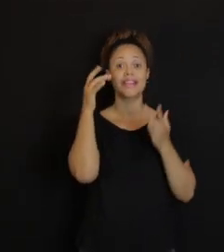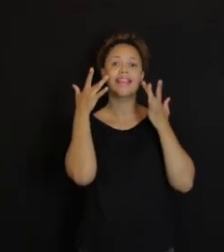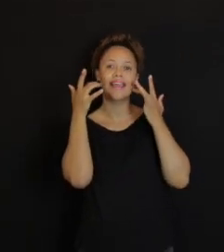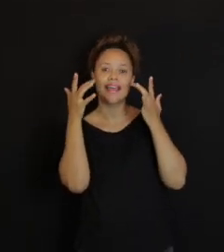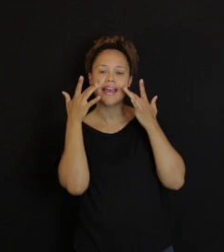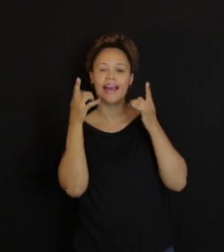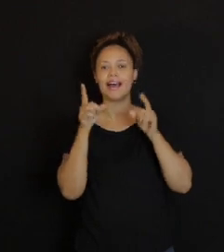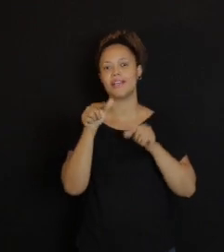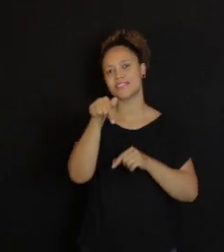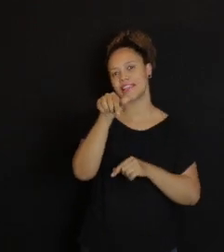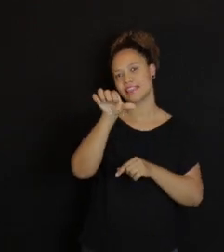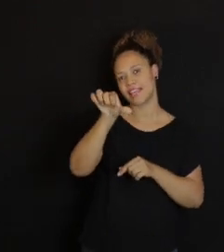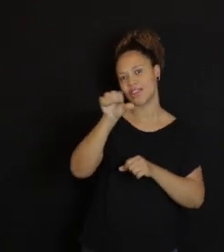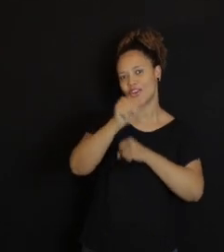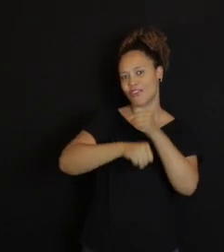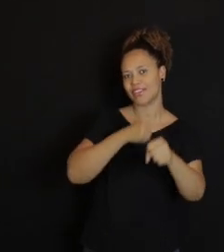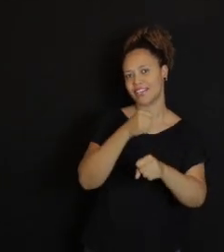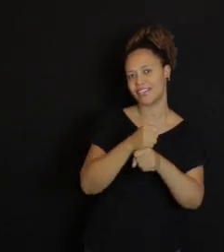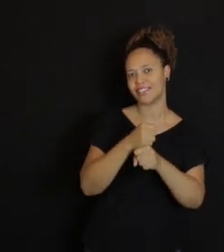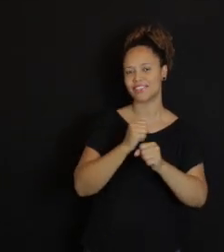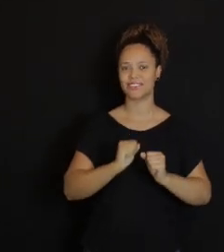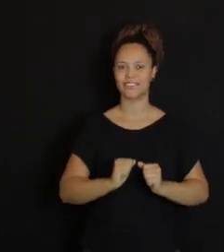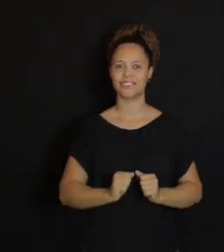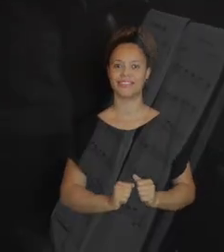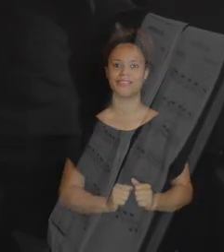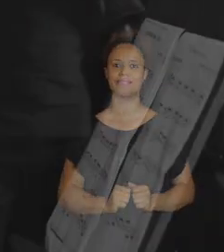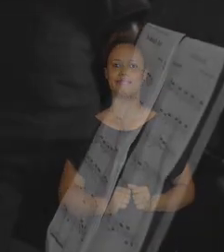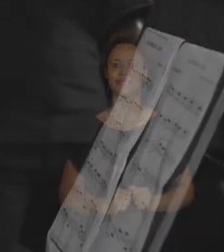em 79.